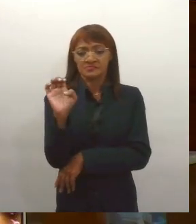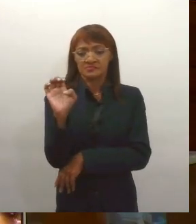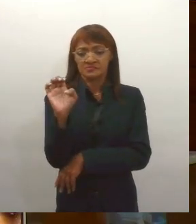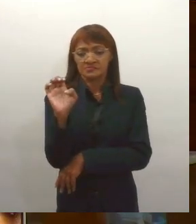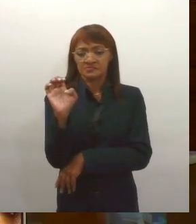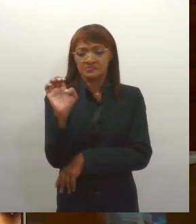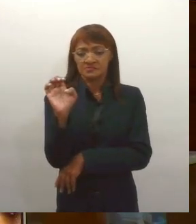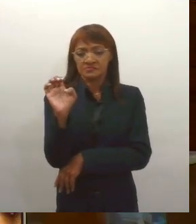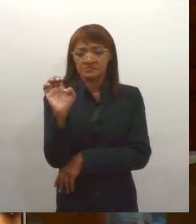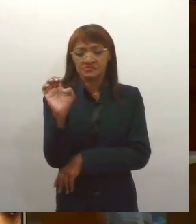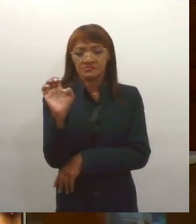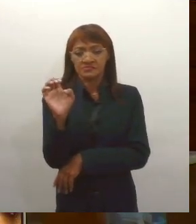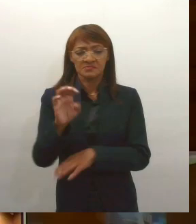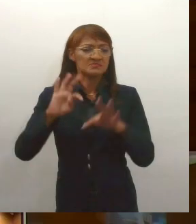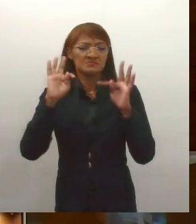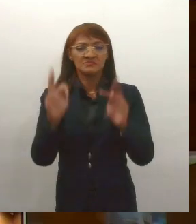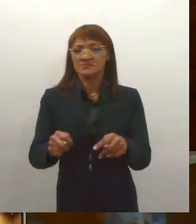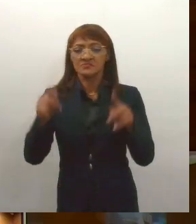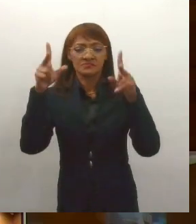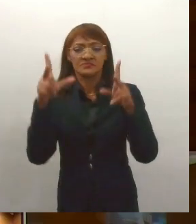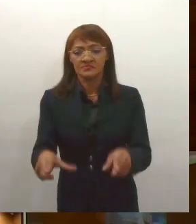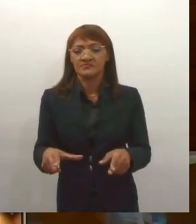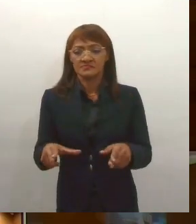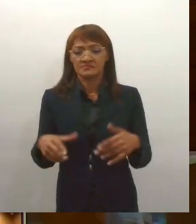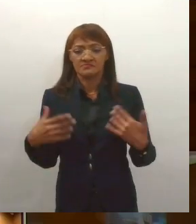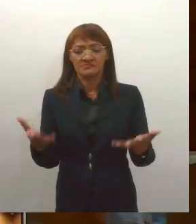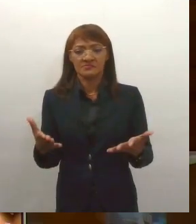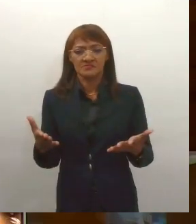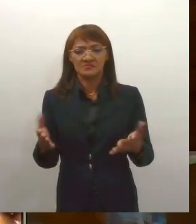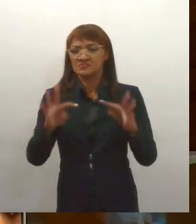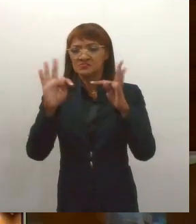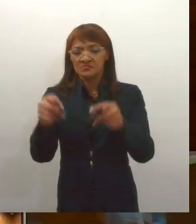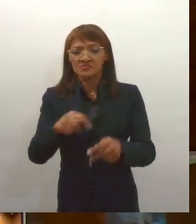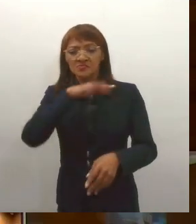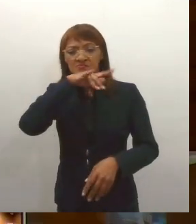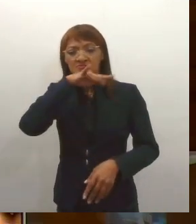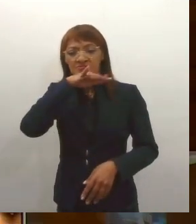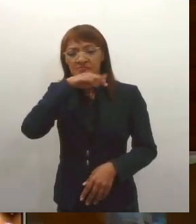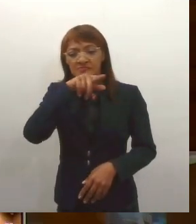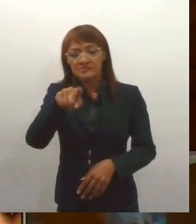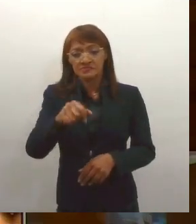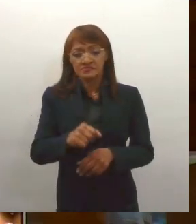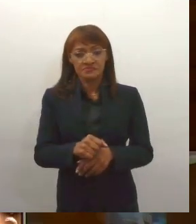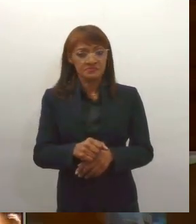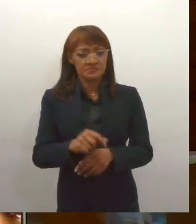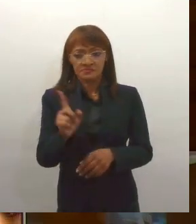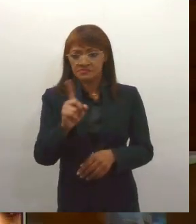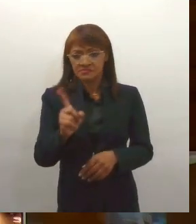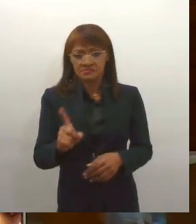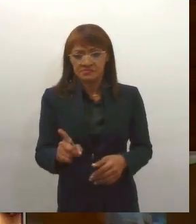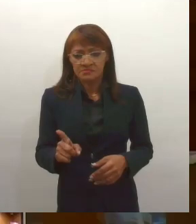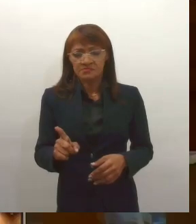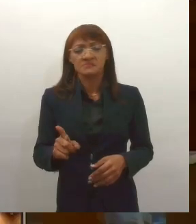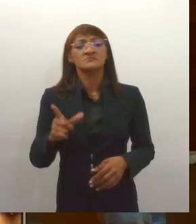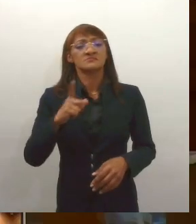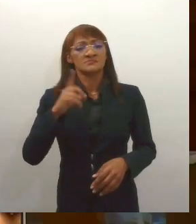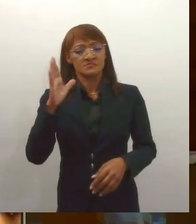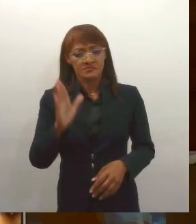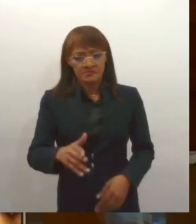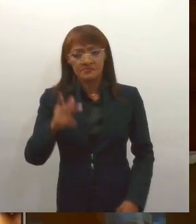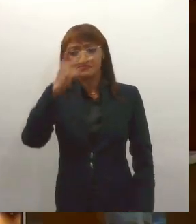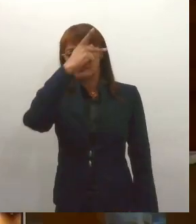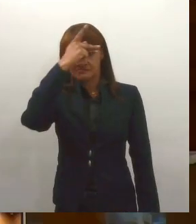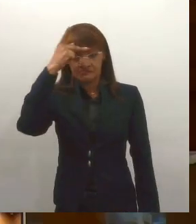nada Presta como se né e não existe da mesma forma que pessoas zos homens zos brancos